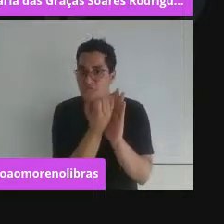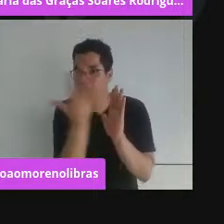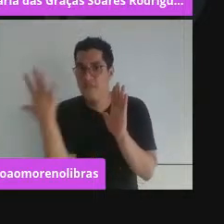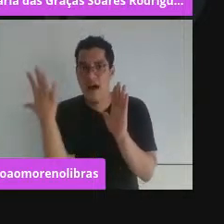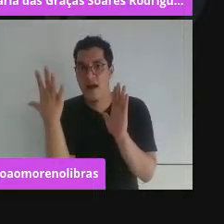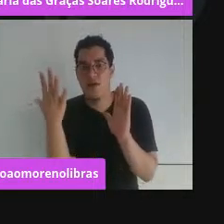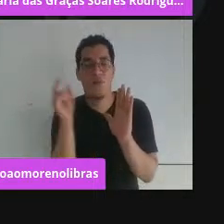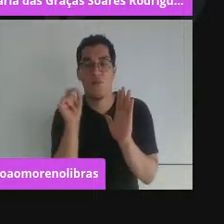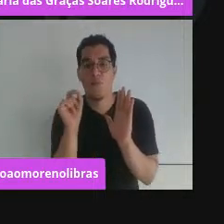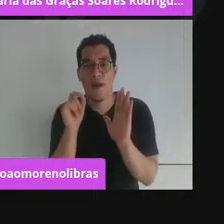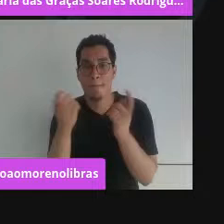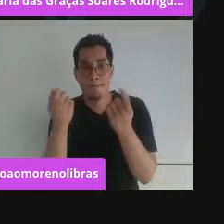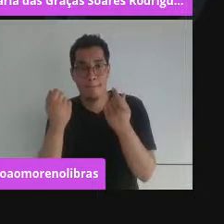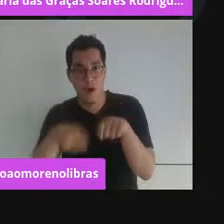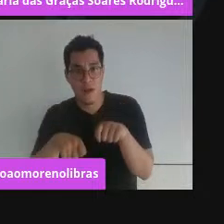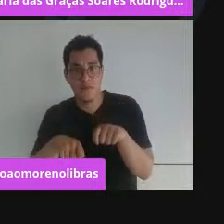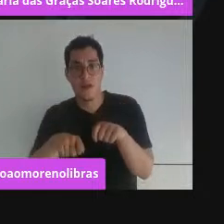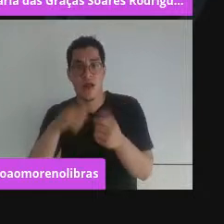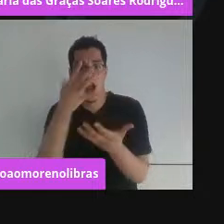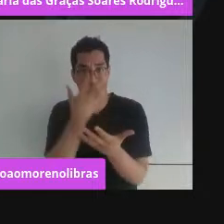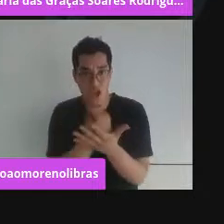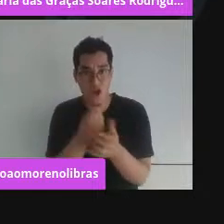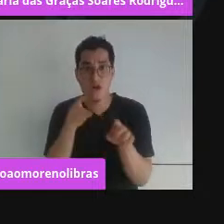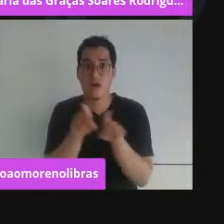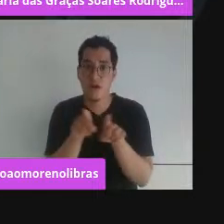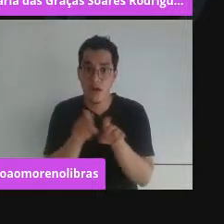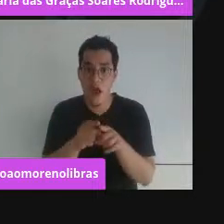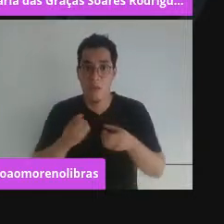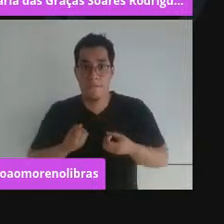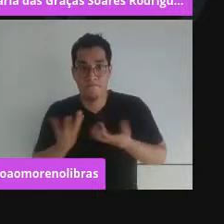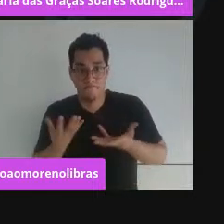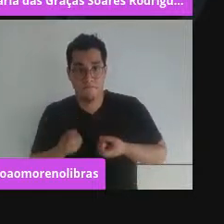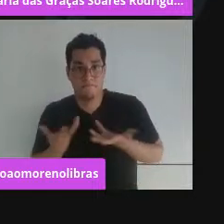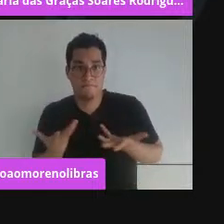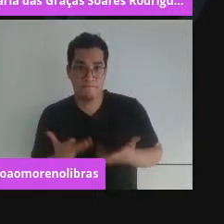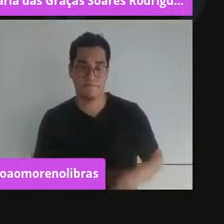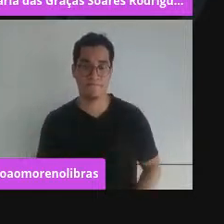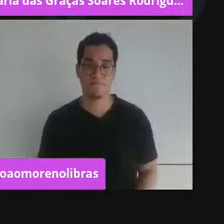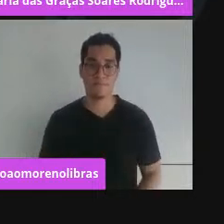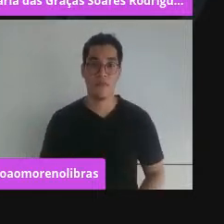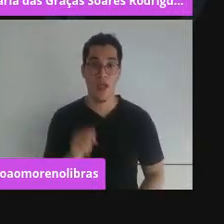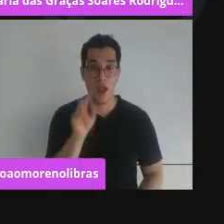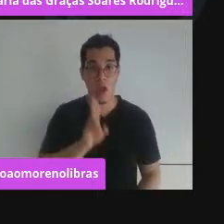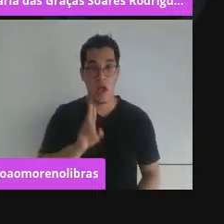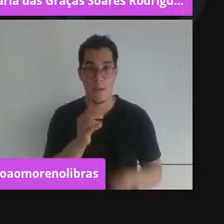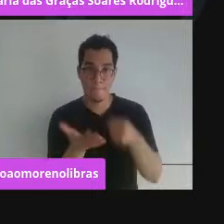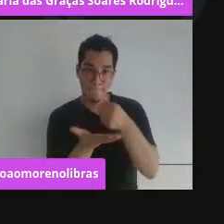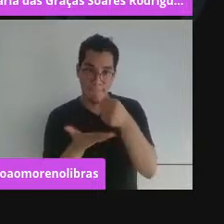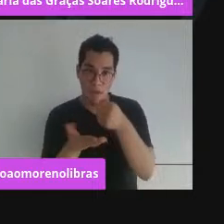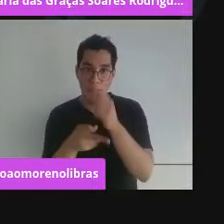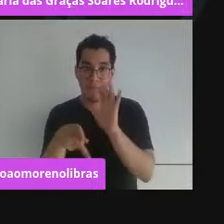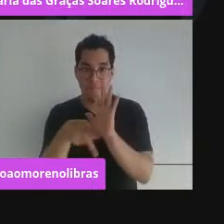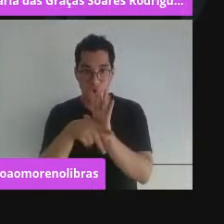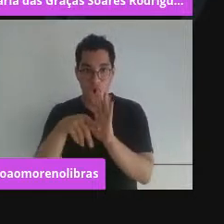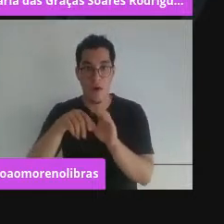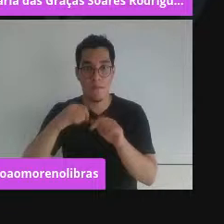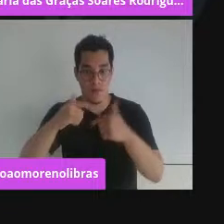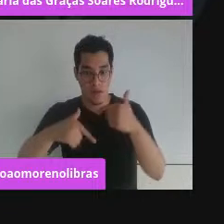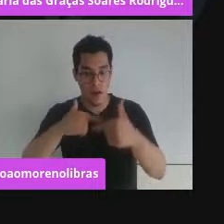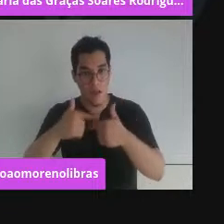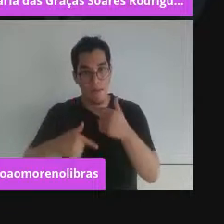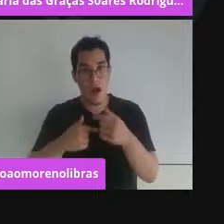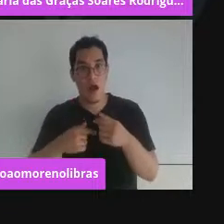ainda que apresentem entre si um conjunto de variação. Foi, pois, fundamentando em trabalhos de Adam, 2011,